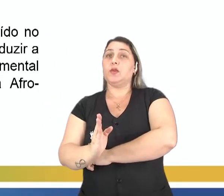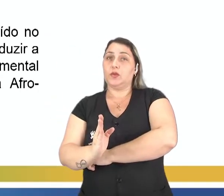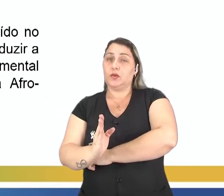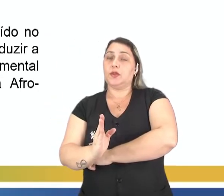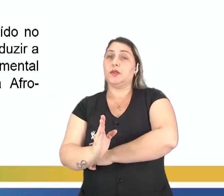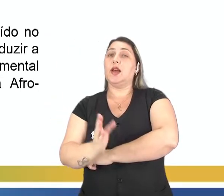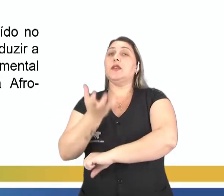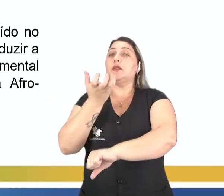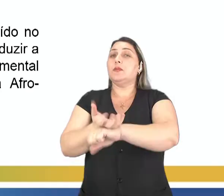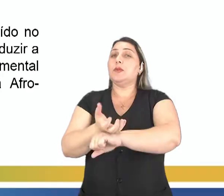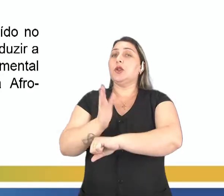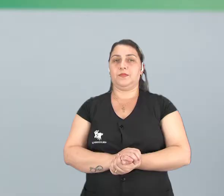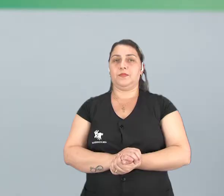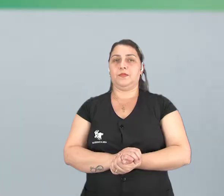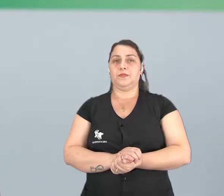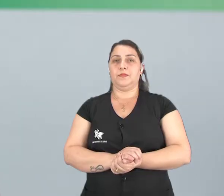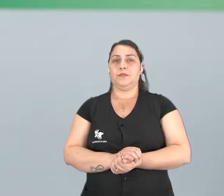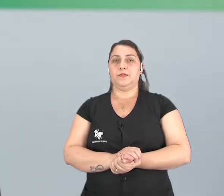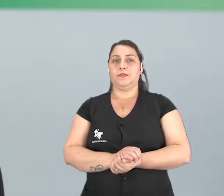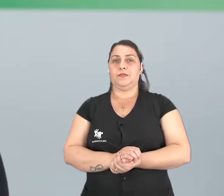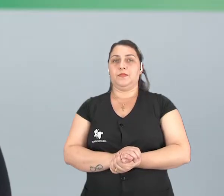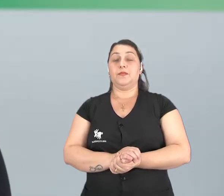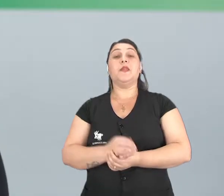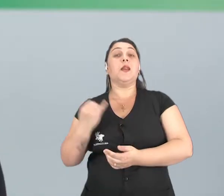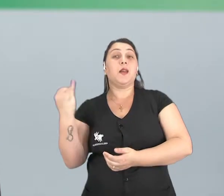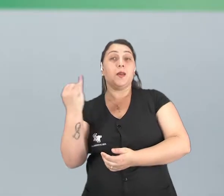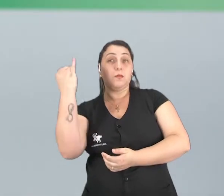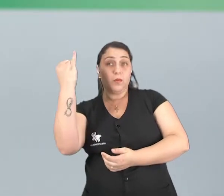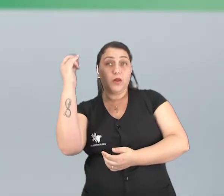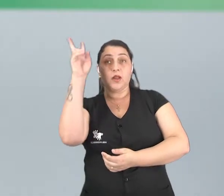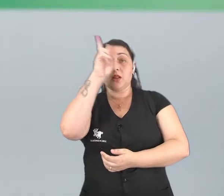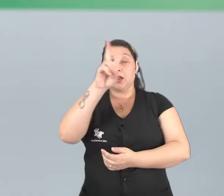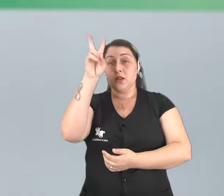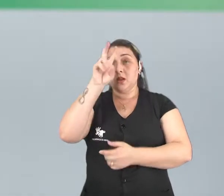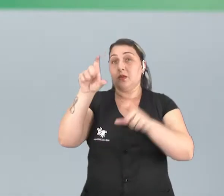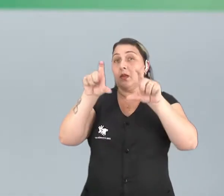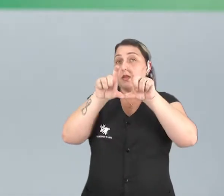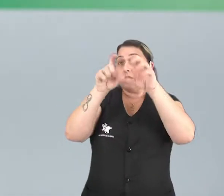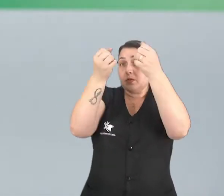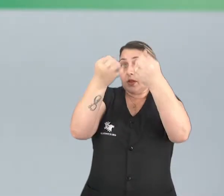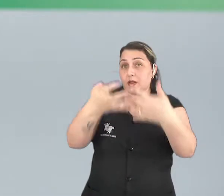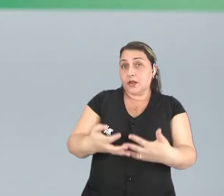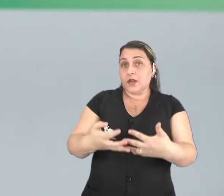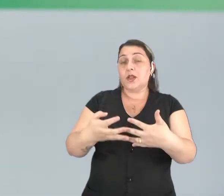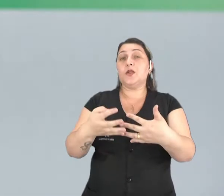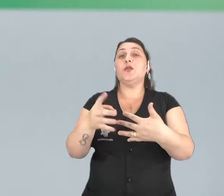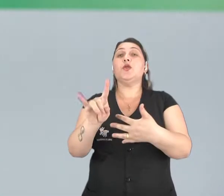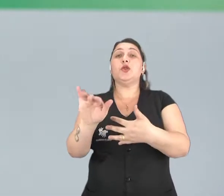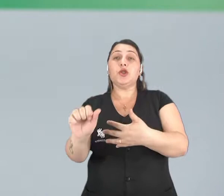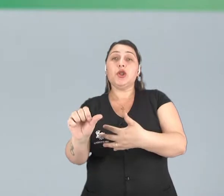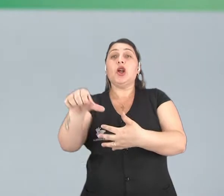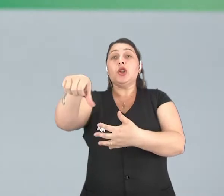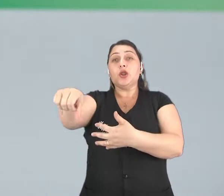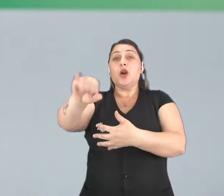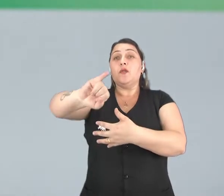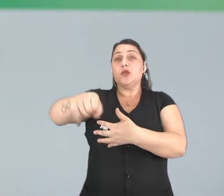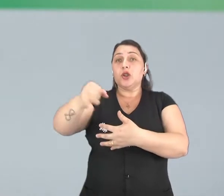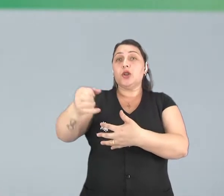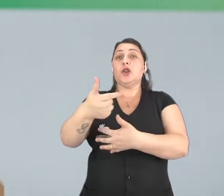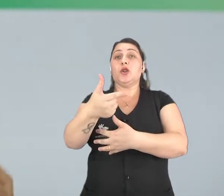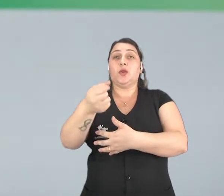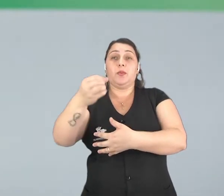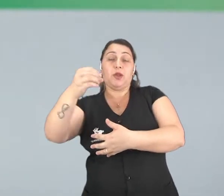às disciplinas já existentes. É importante destacar nesse trecho que a partir de 9 de janeiro de 2003, a